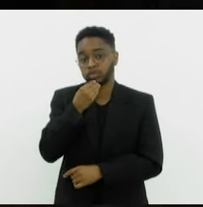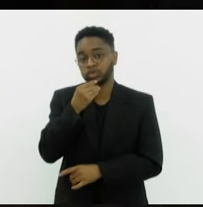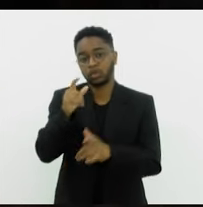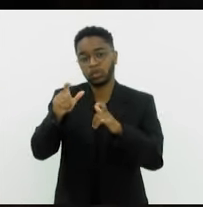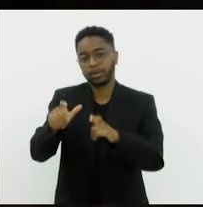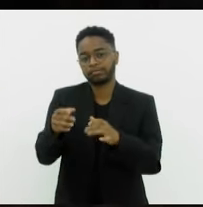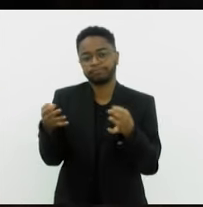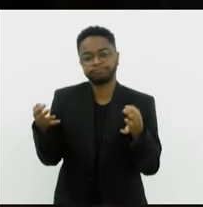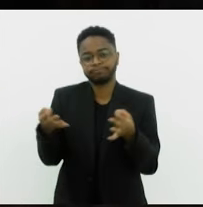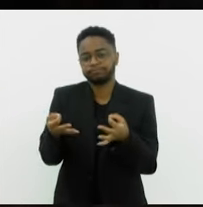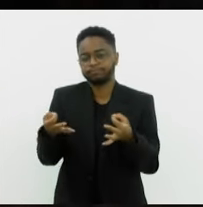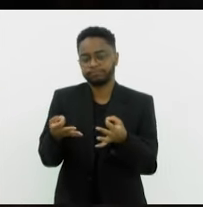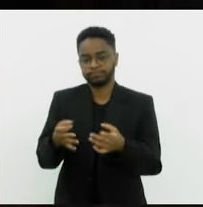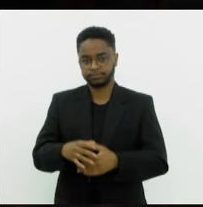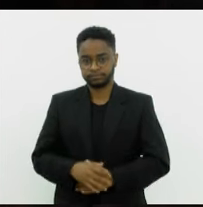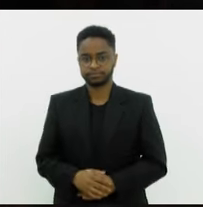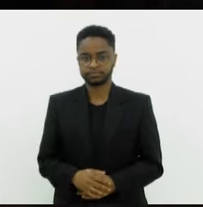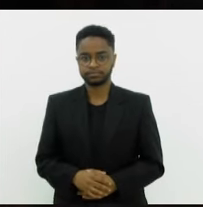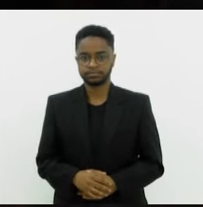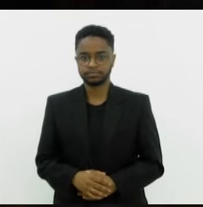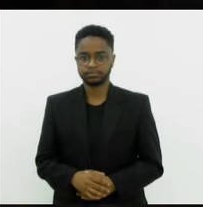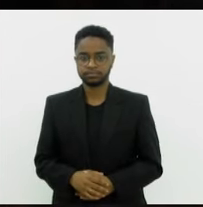do mundo.